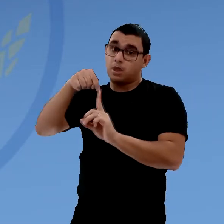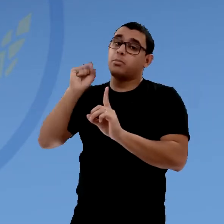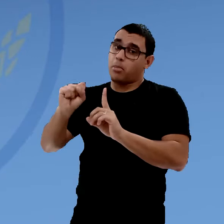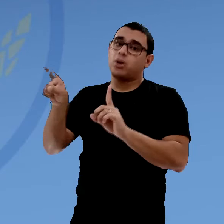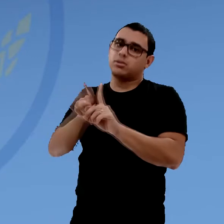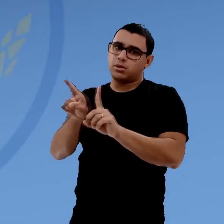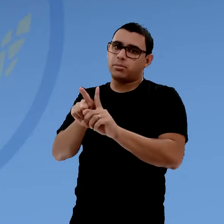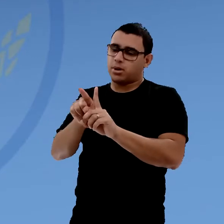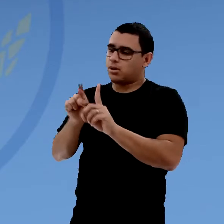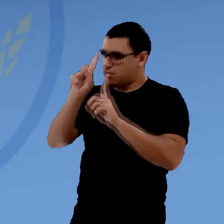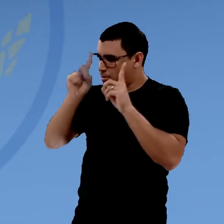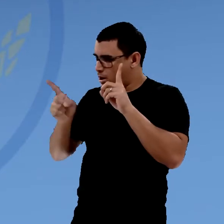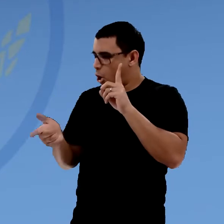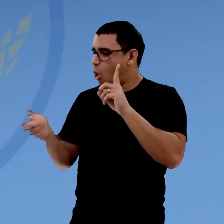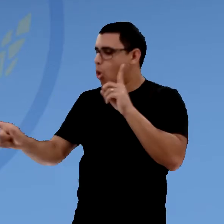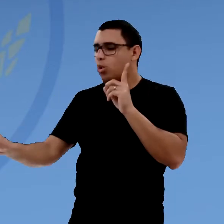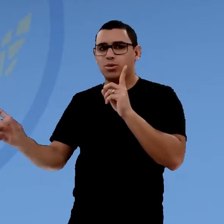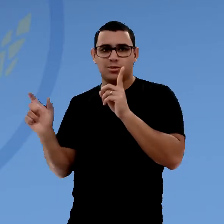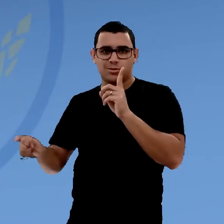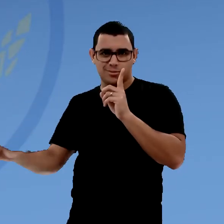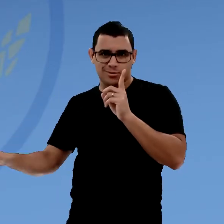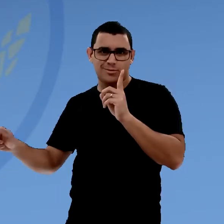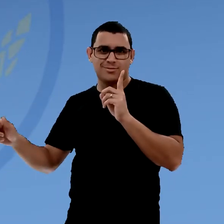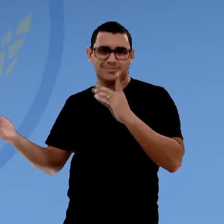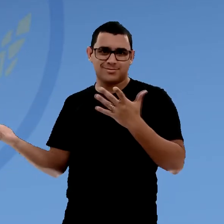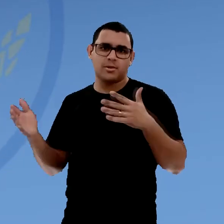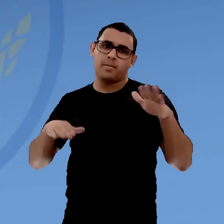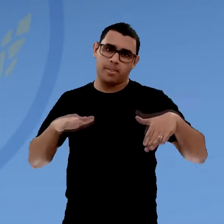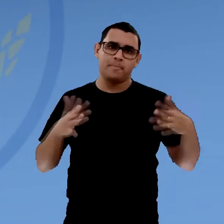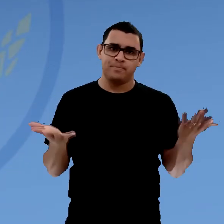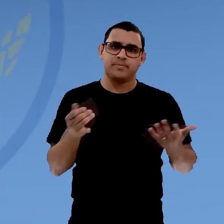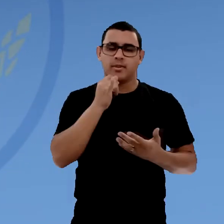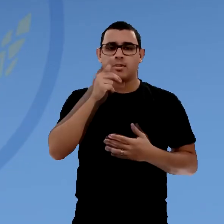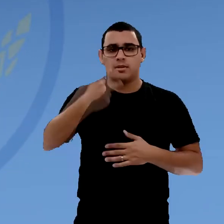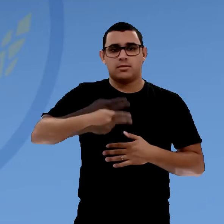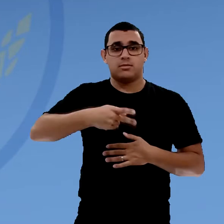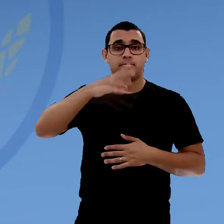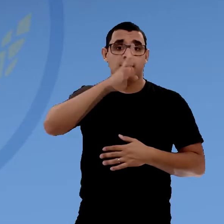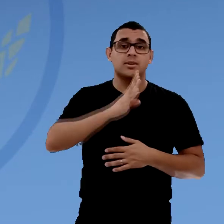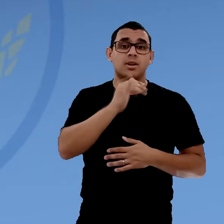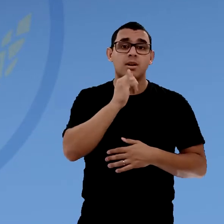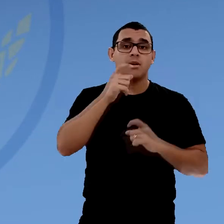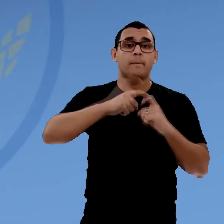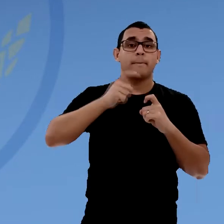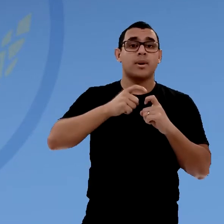Uma pessoa que está em um status mais elevado, como por exemplo um médico aqui no Brasil, é